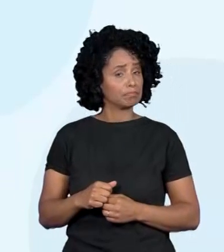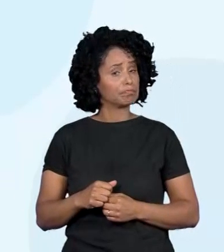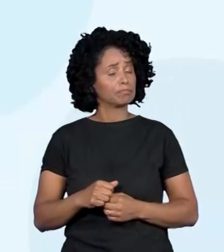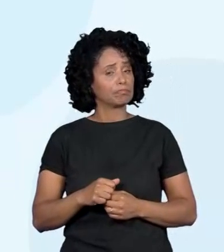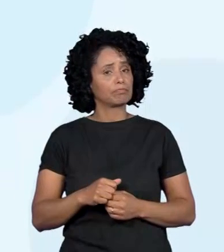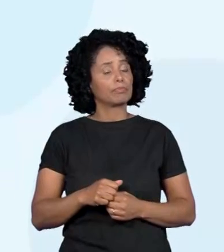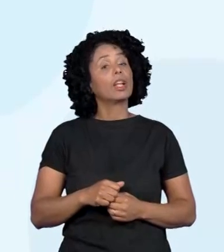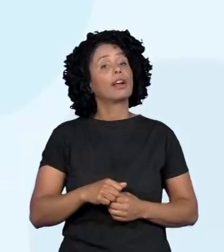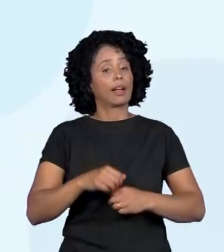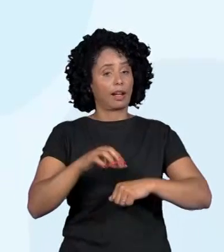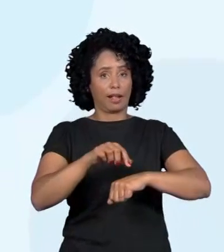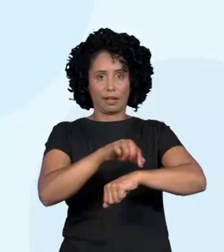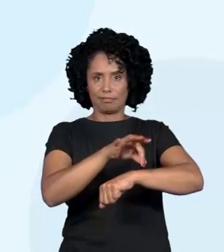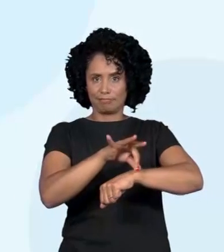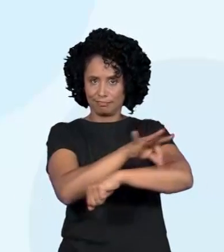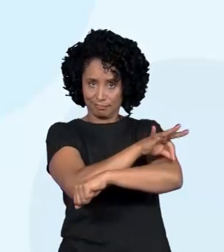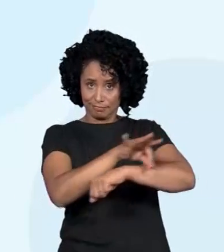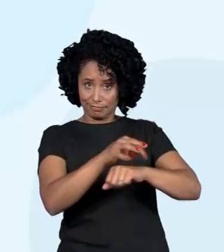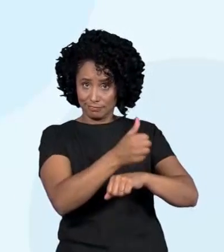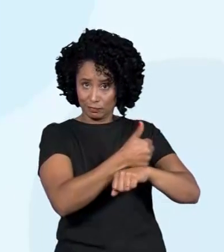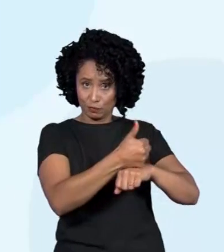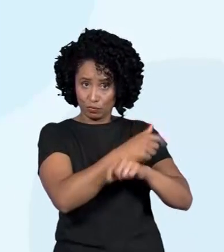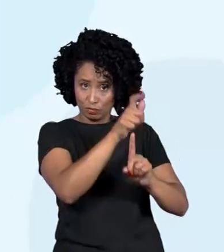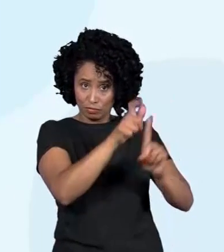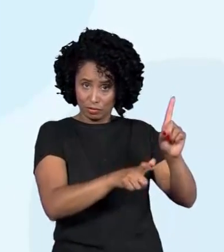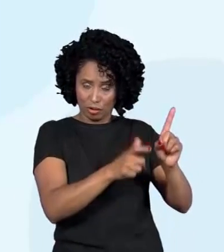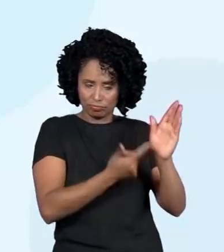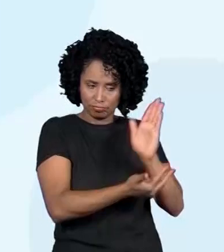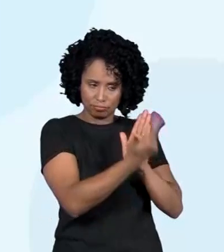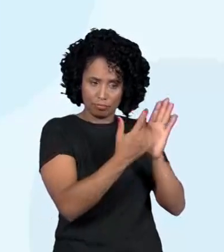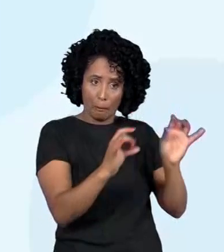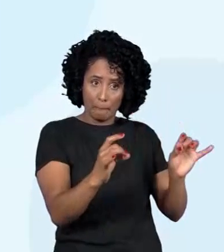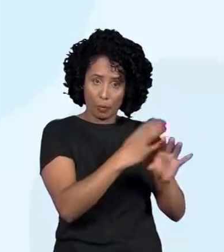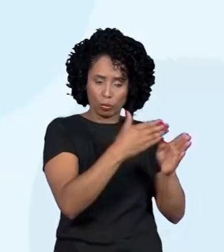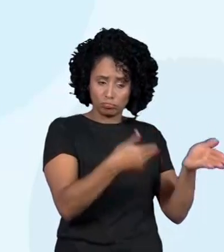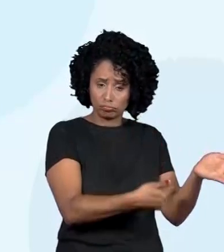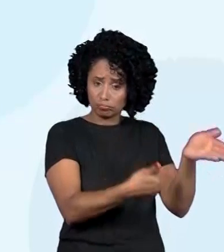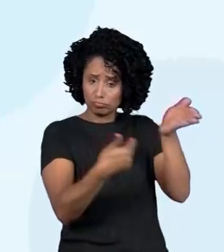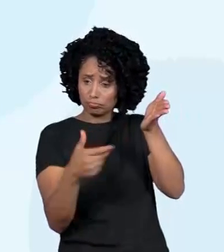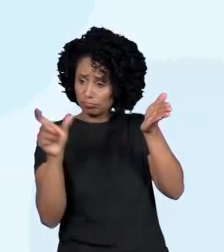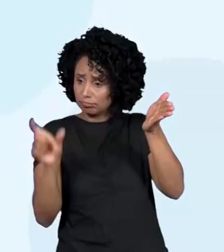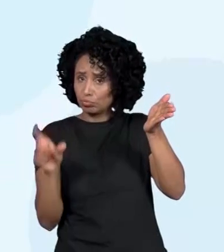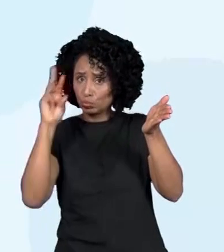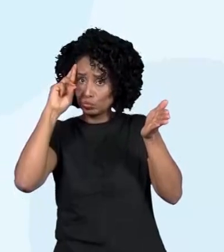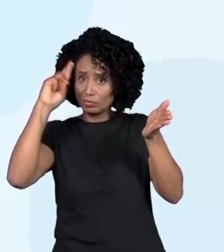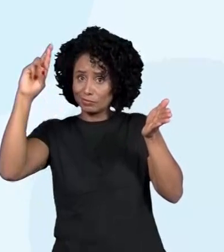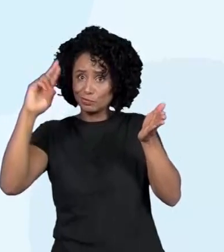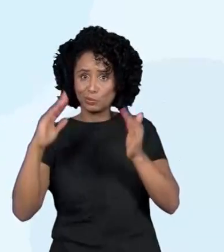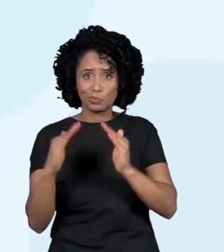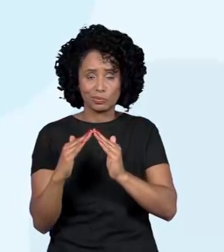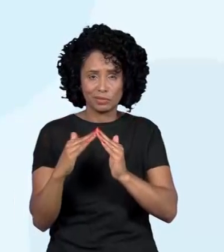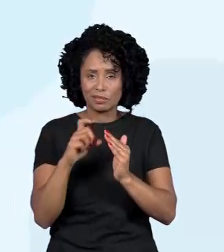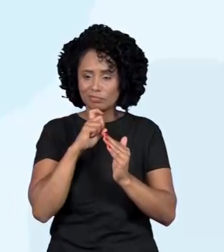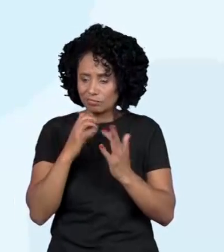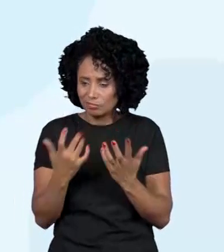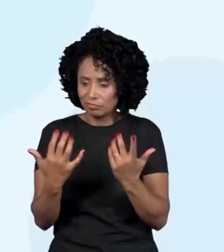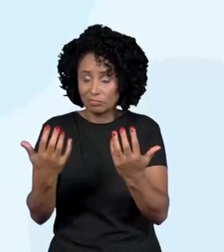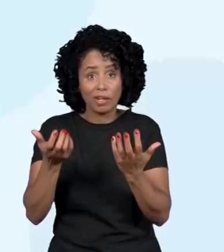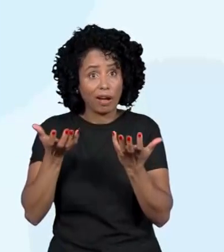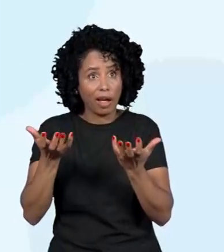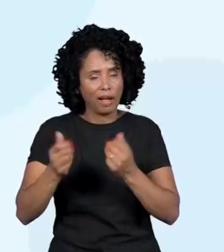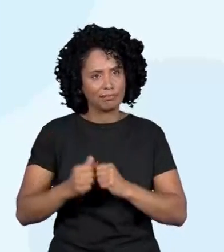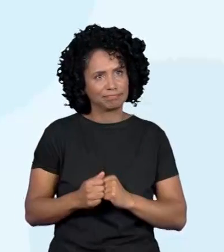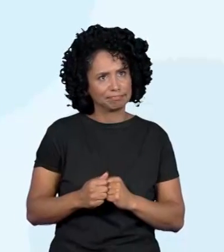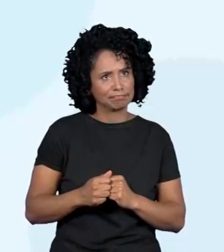proprietário. Olha a imagem que ela fez, né? Parece um logo de super-herói, enfim,